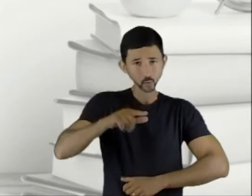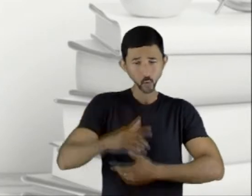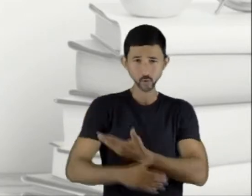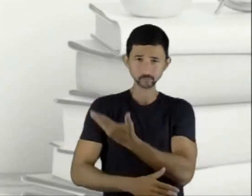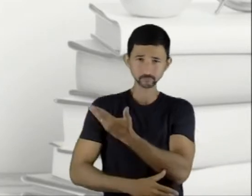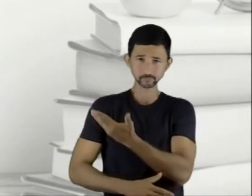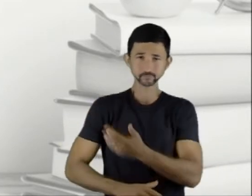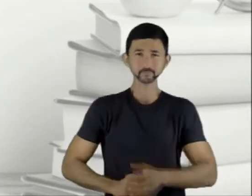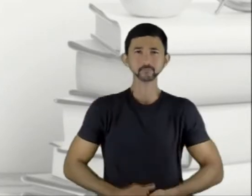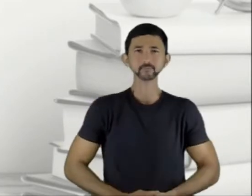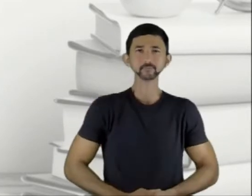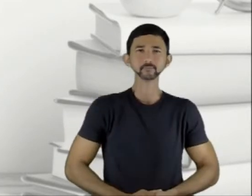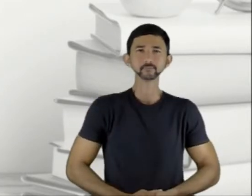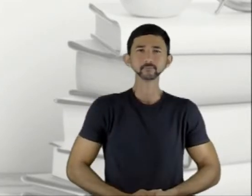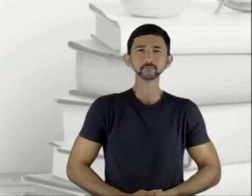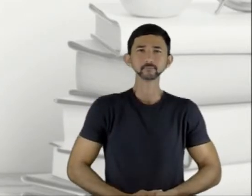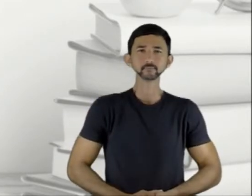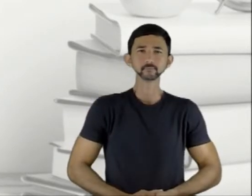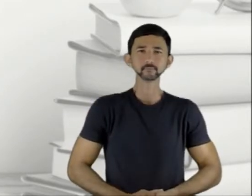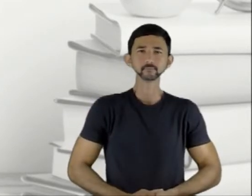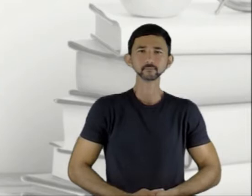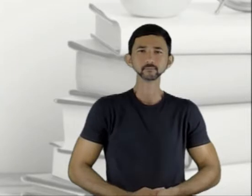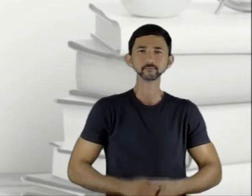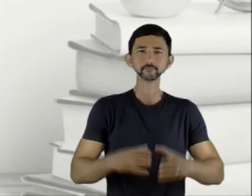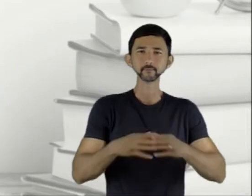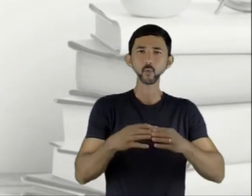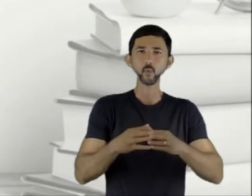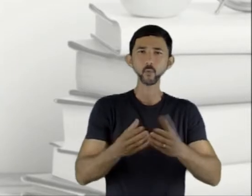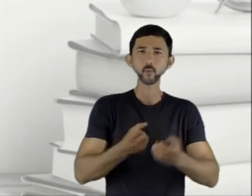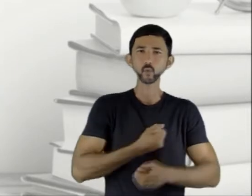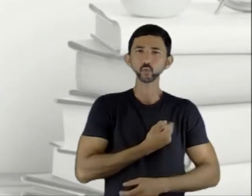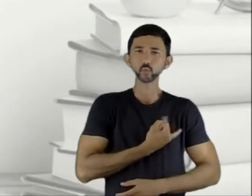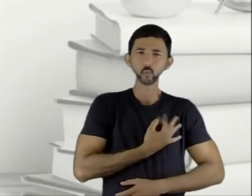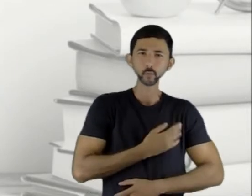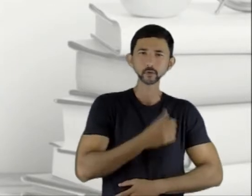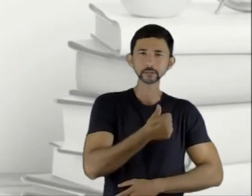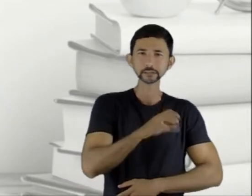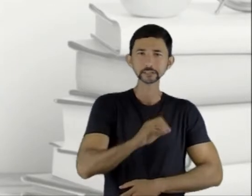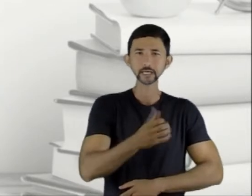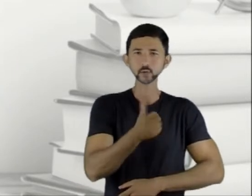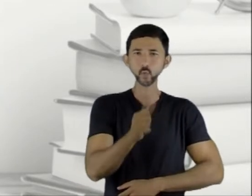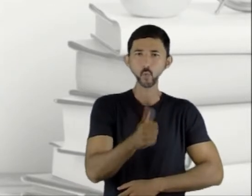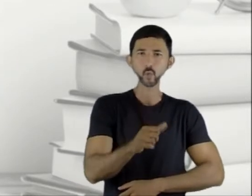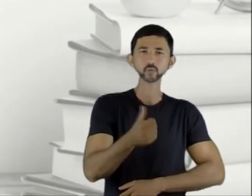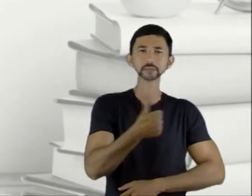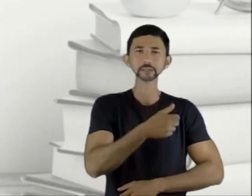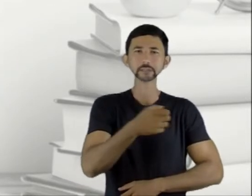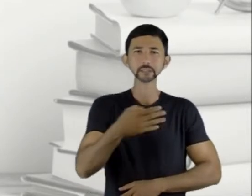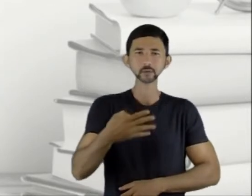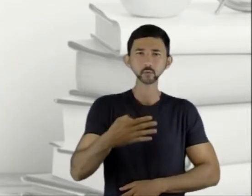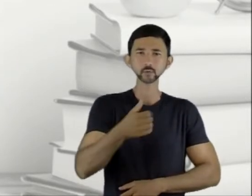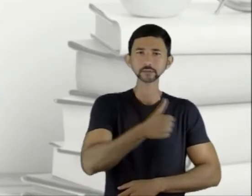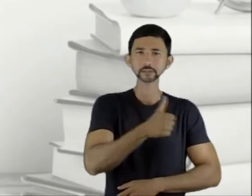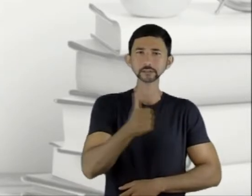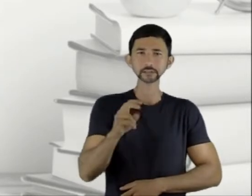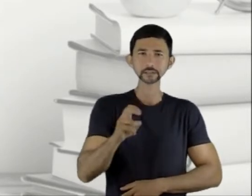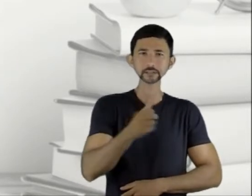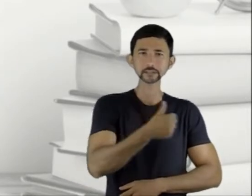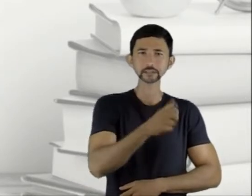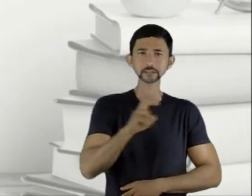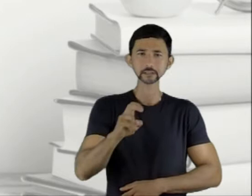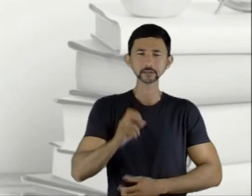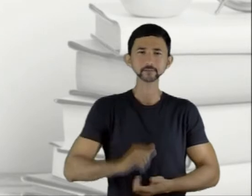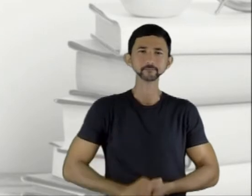exemplo. Seja o conjunto de dados 10, 11, 14, 15, 15. São dados fictícios,